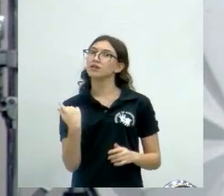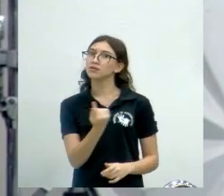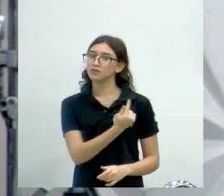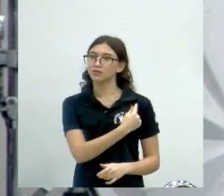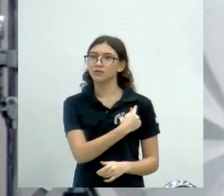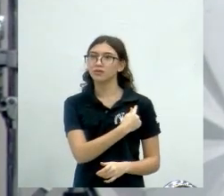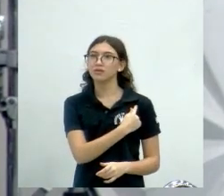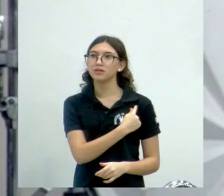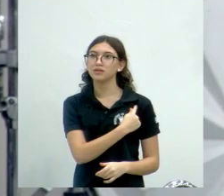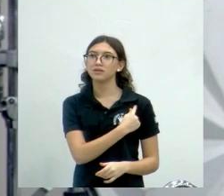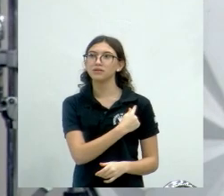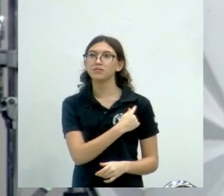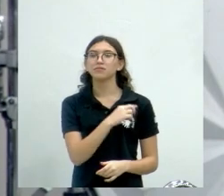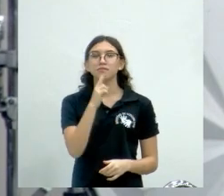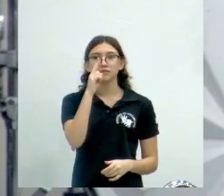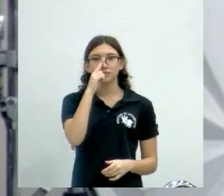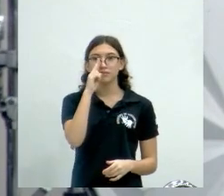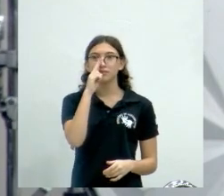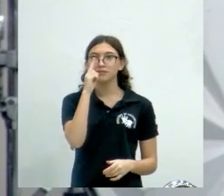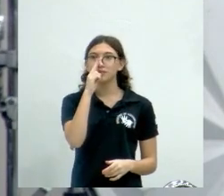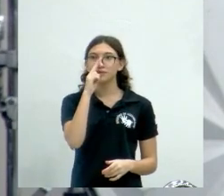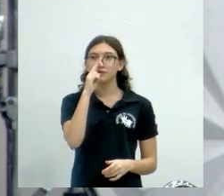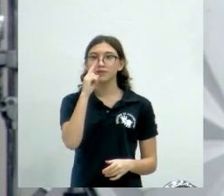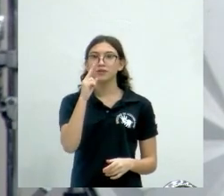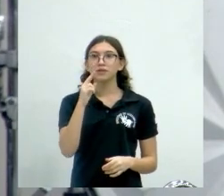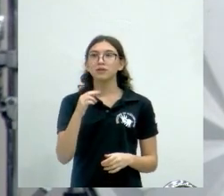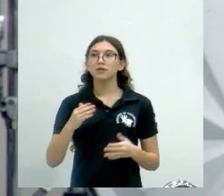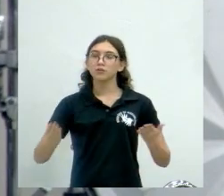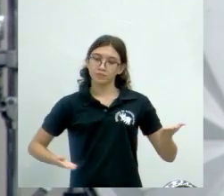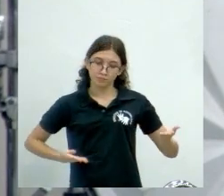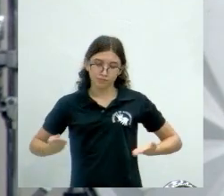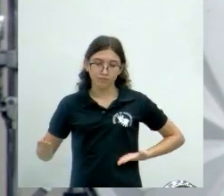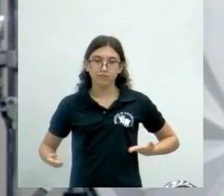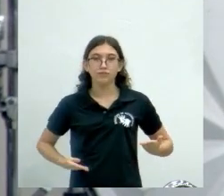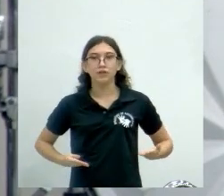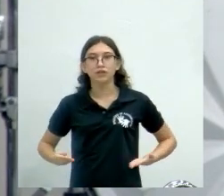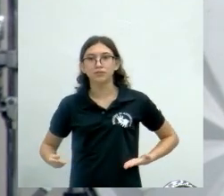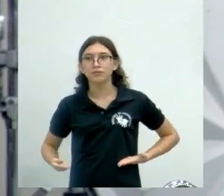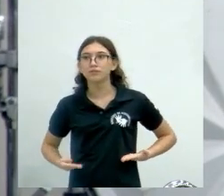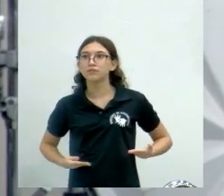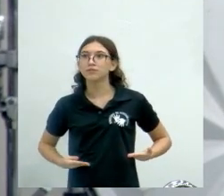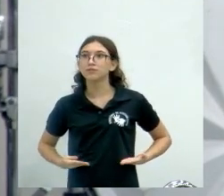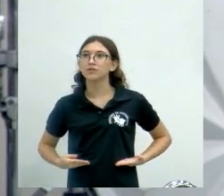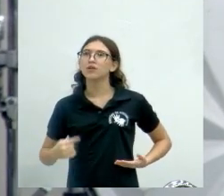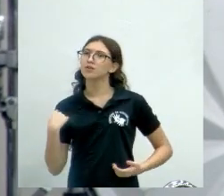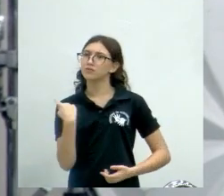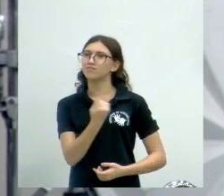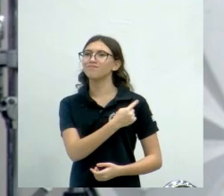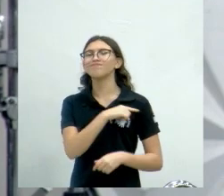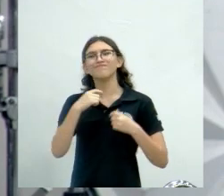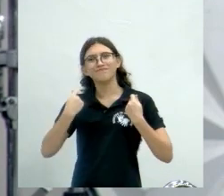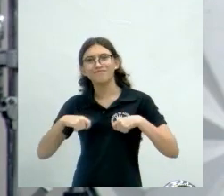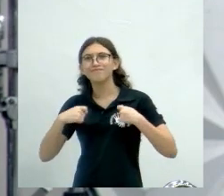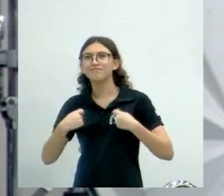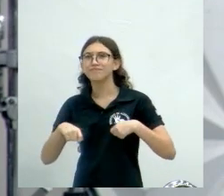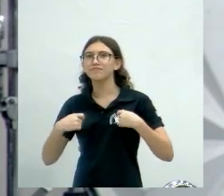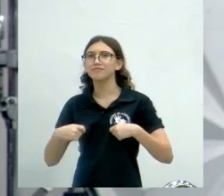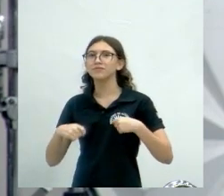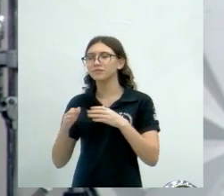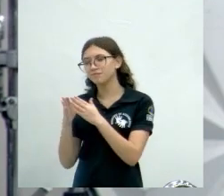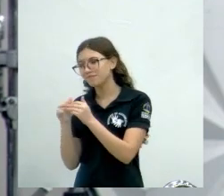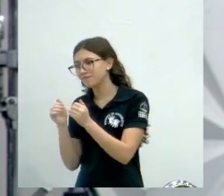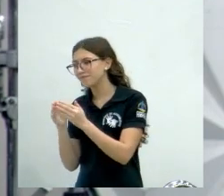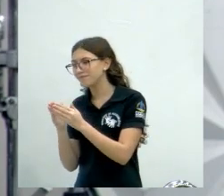nós, como cristãos, como servos e servas, precisamos pedir e buscar